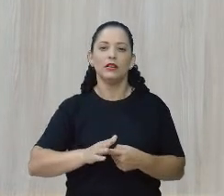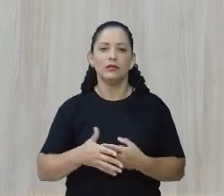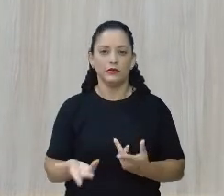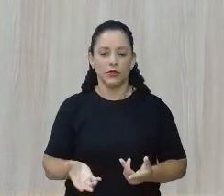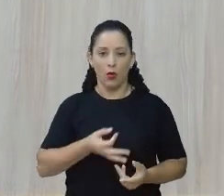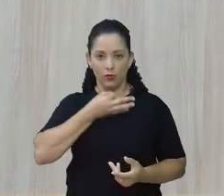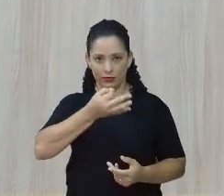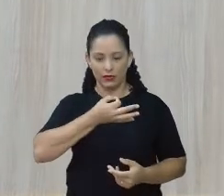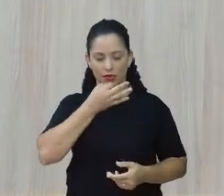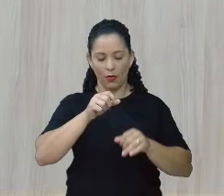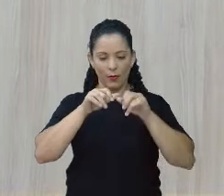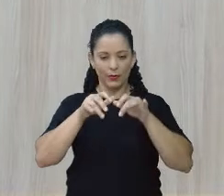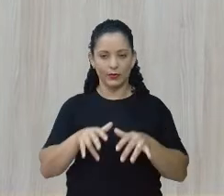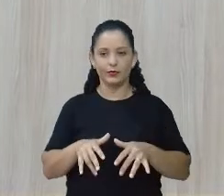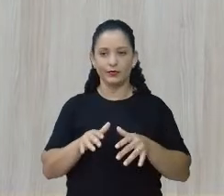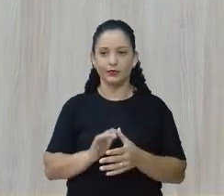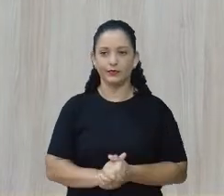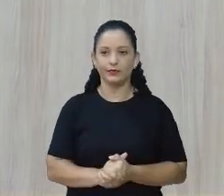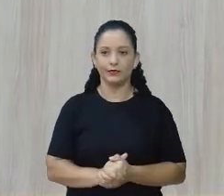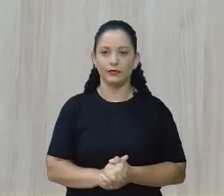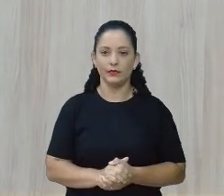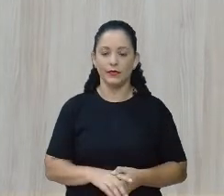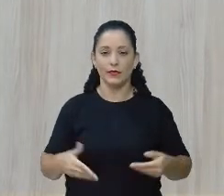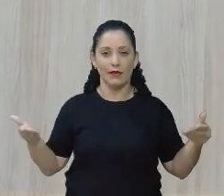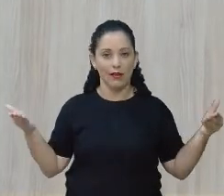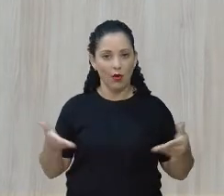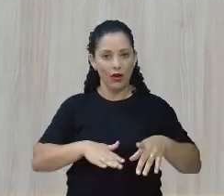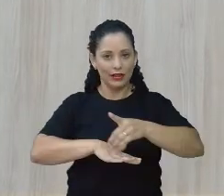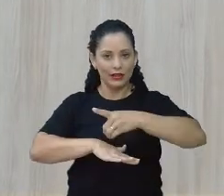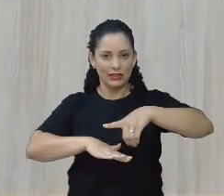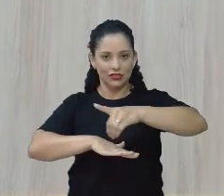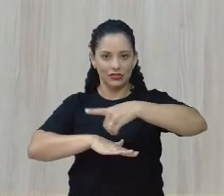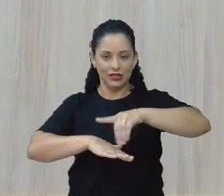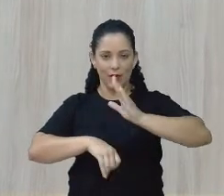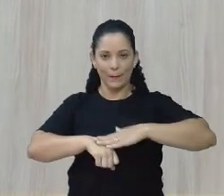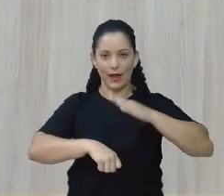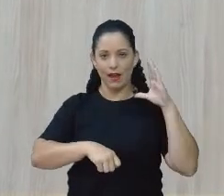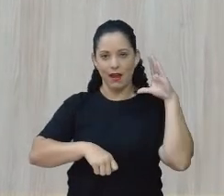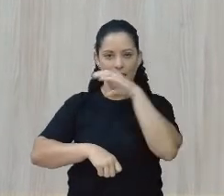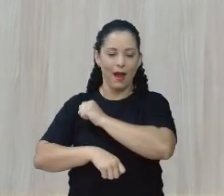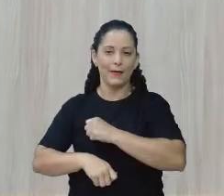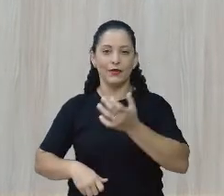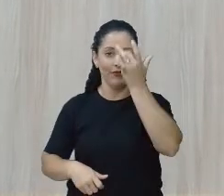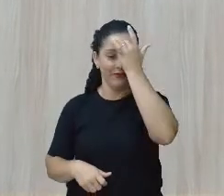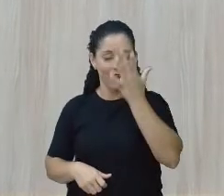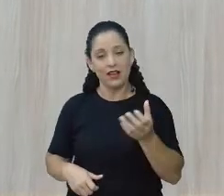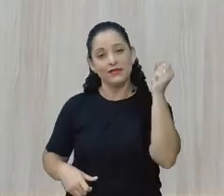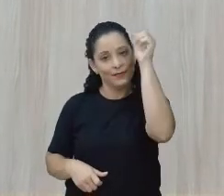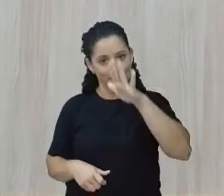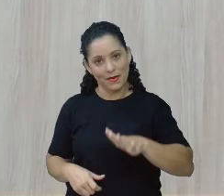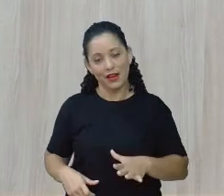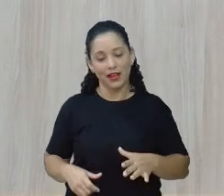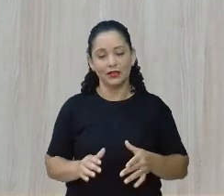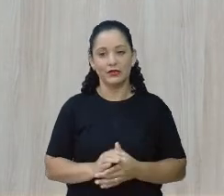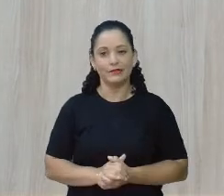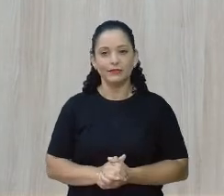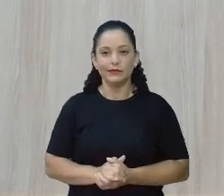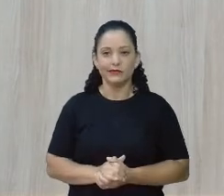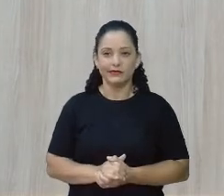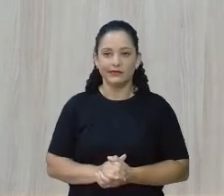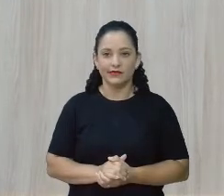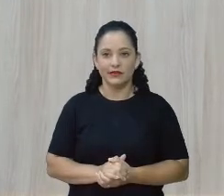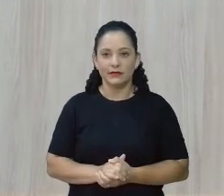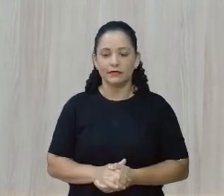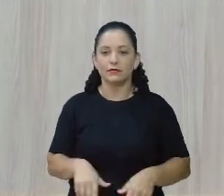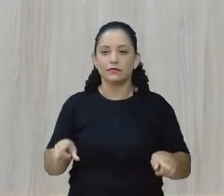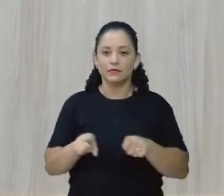argumento. Tá certo? E agora ele é digital, muito mais rápido, muito mais fácil, muito mais barato também. E a carta de reclamação